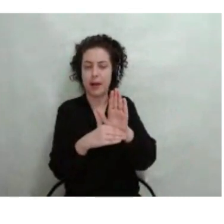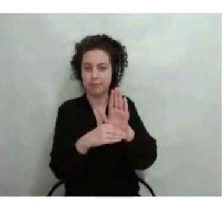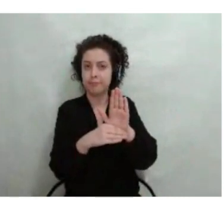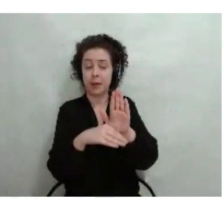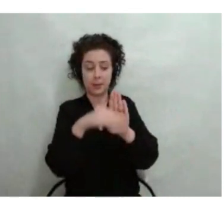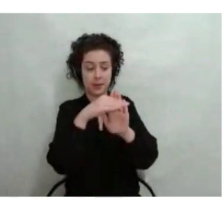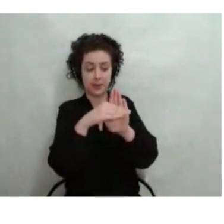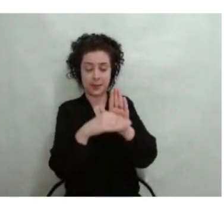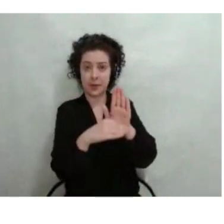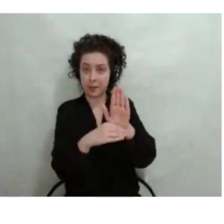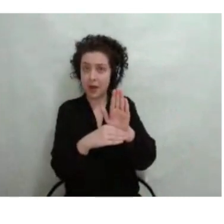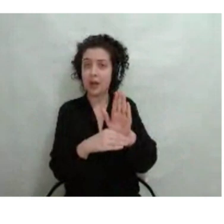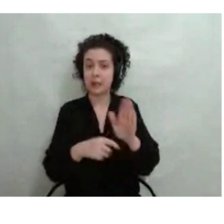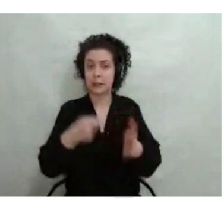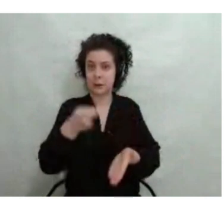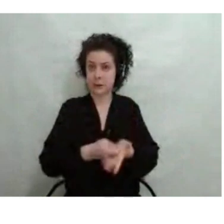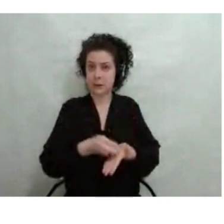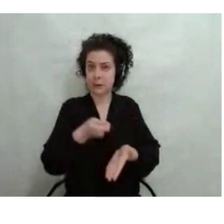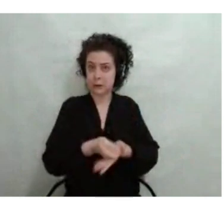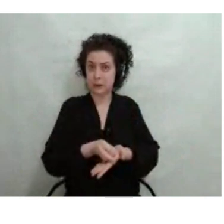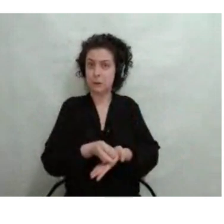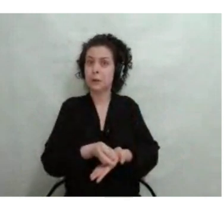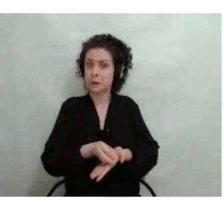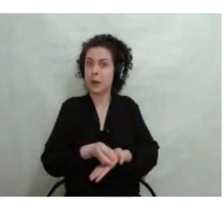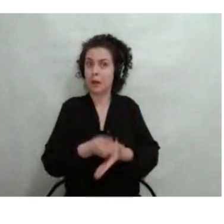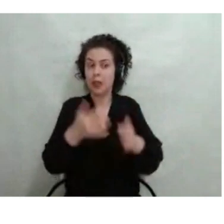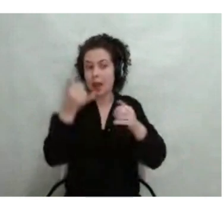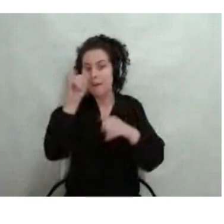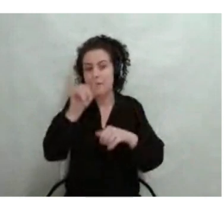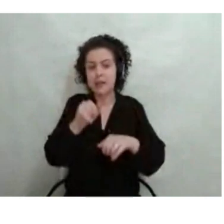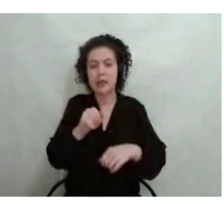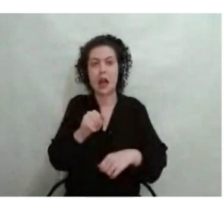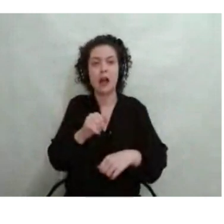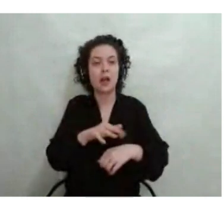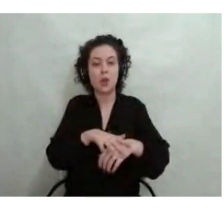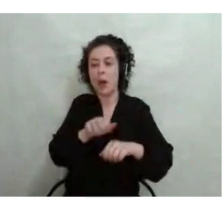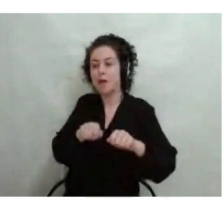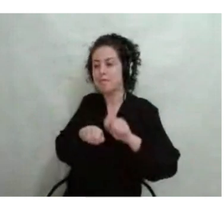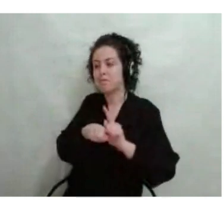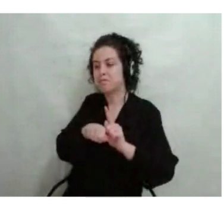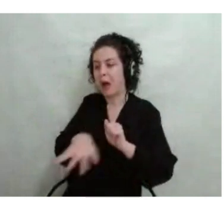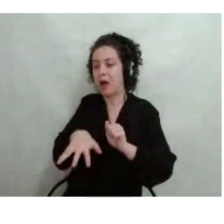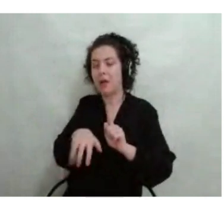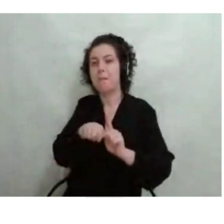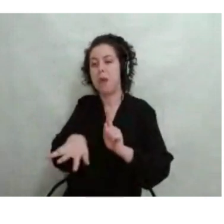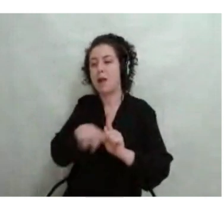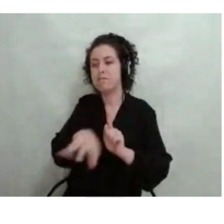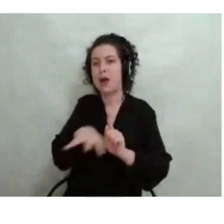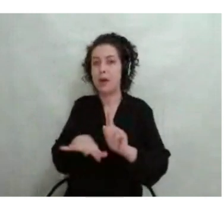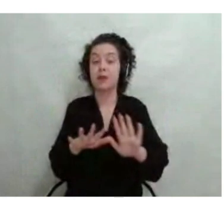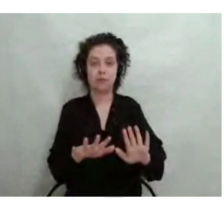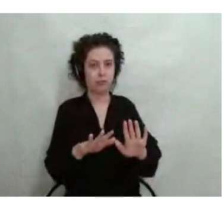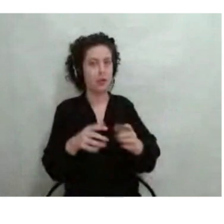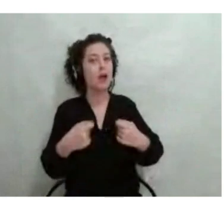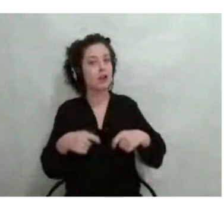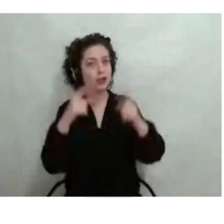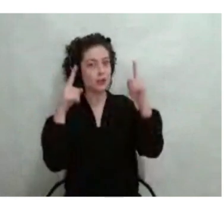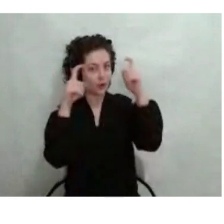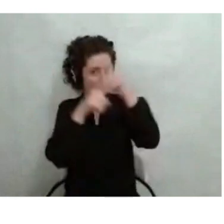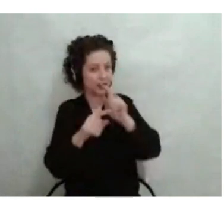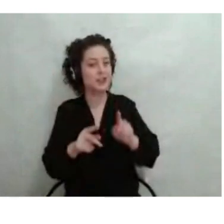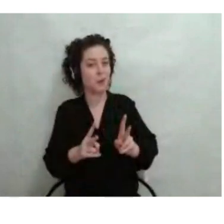são rígidos para evitar a contaminação interna, e isso é difícil de manter, até